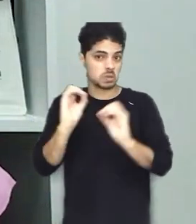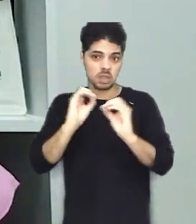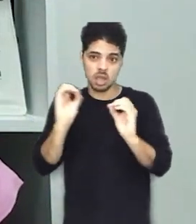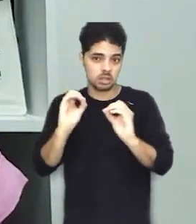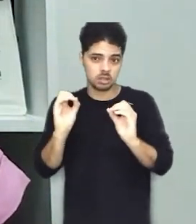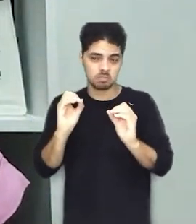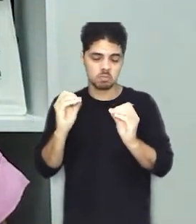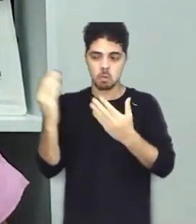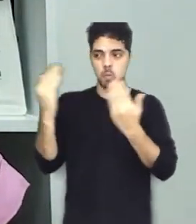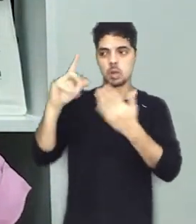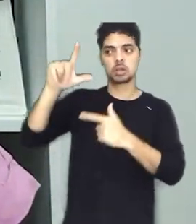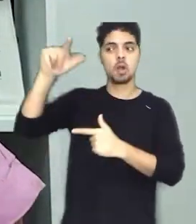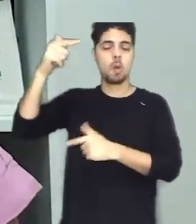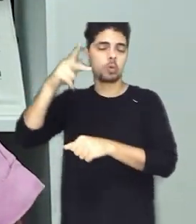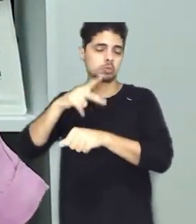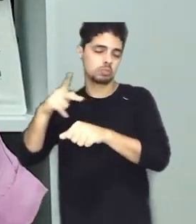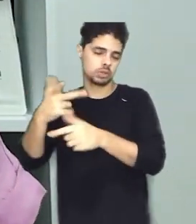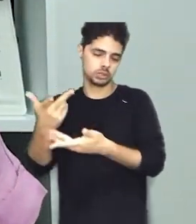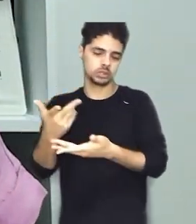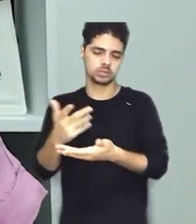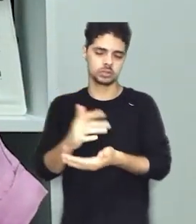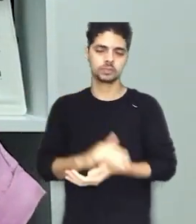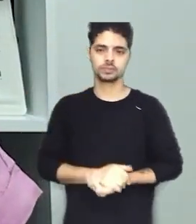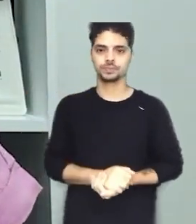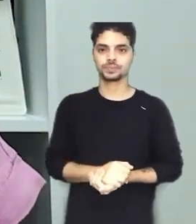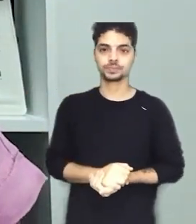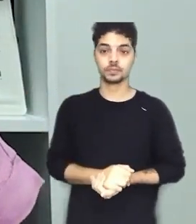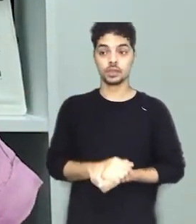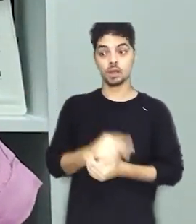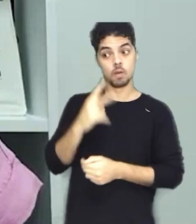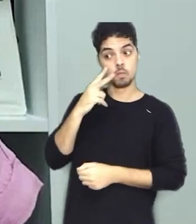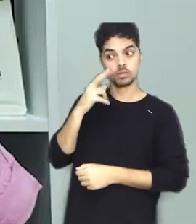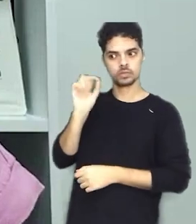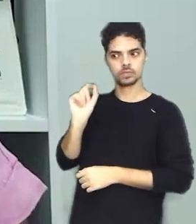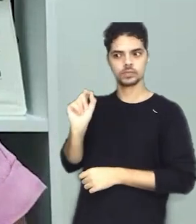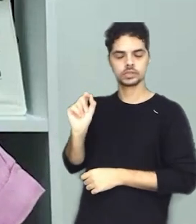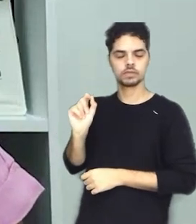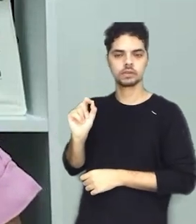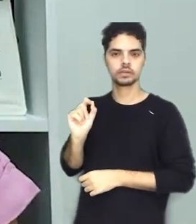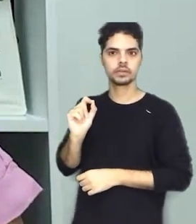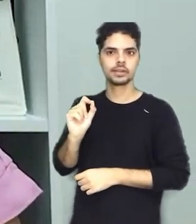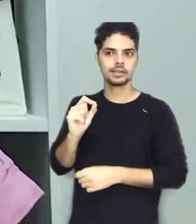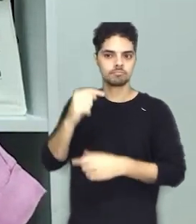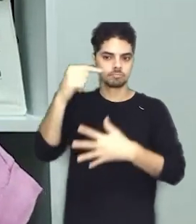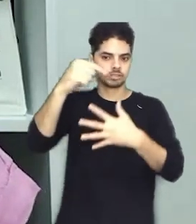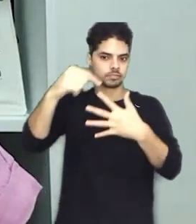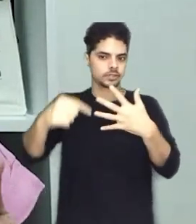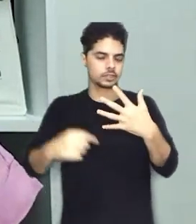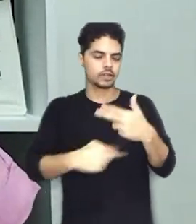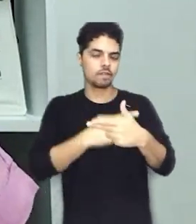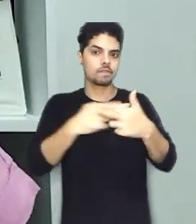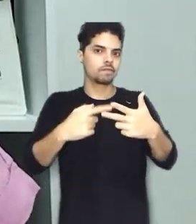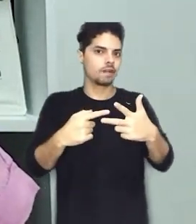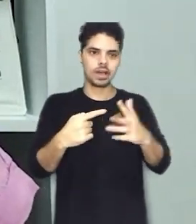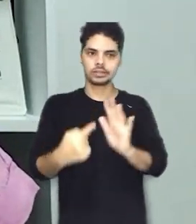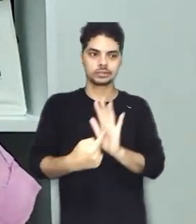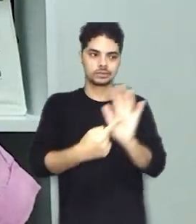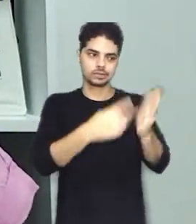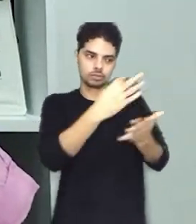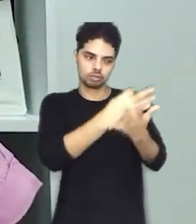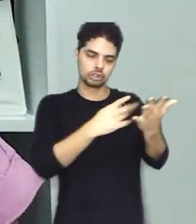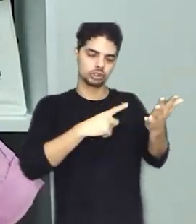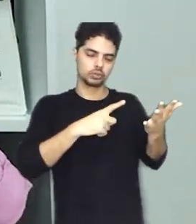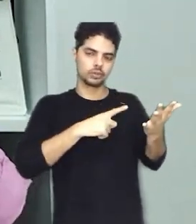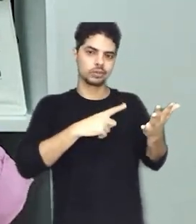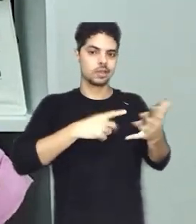América Espanhola. O que que nós podemos observar? Que esses aspectos, e entre outros mais citados pelo autor